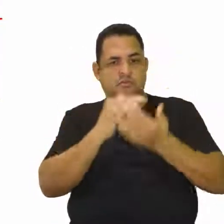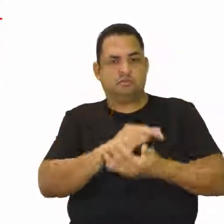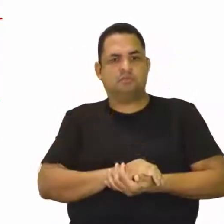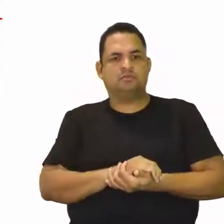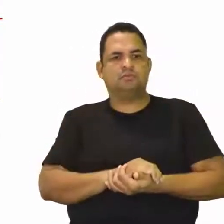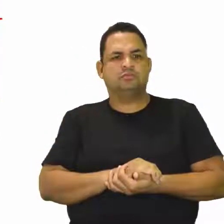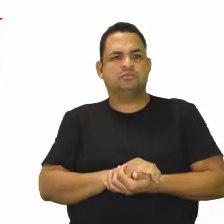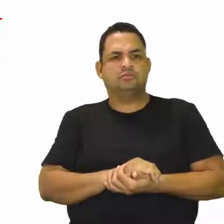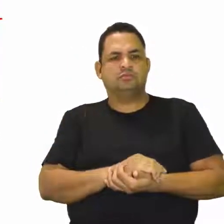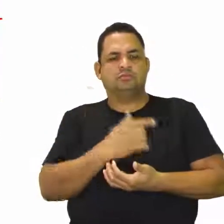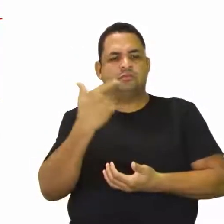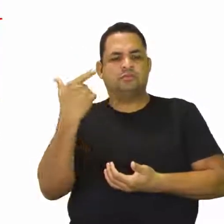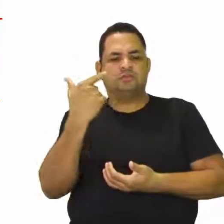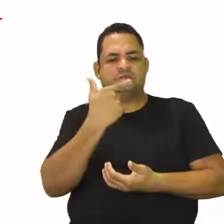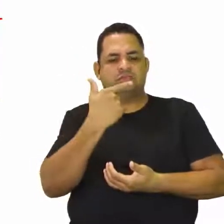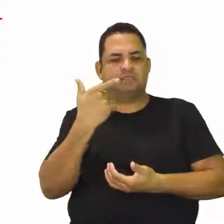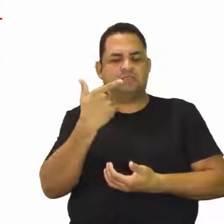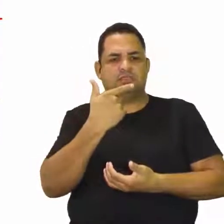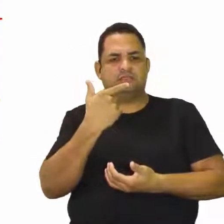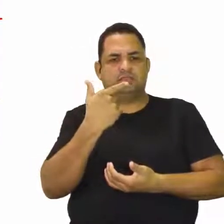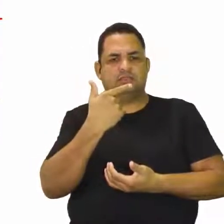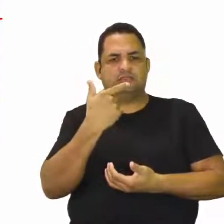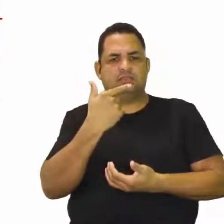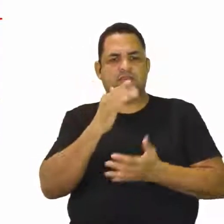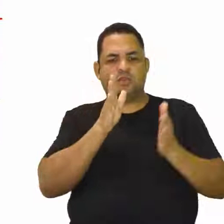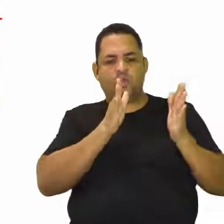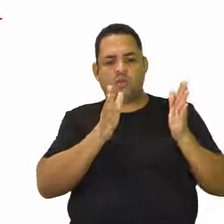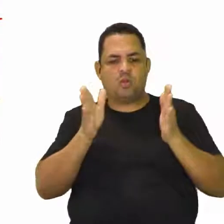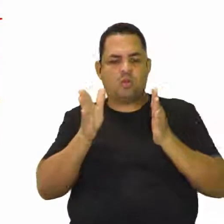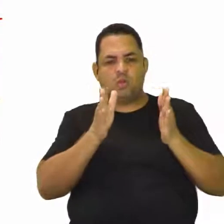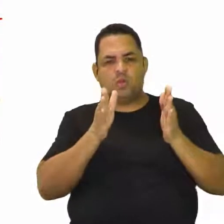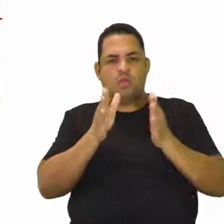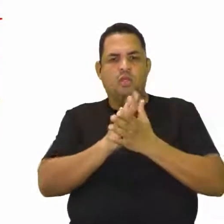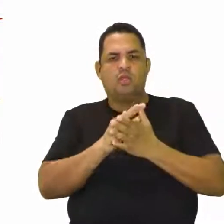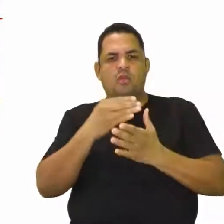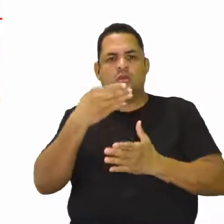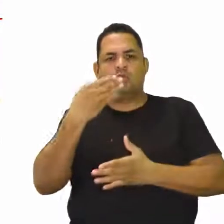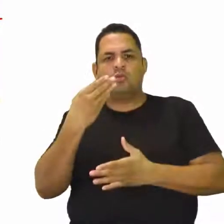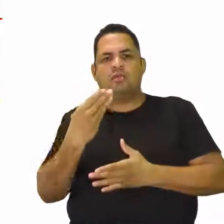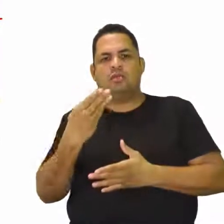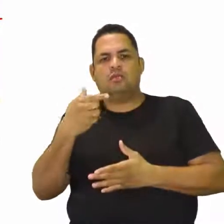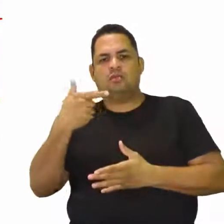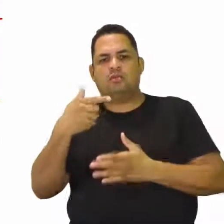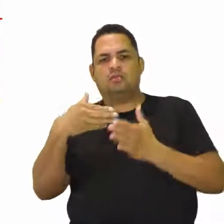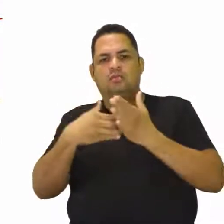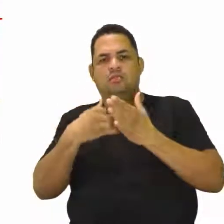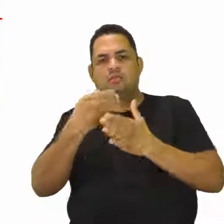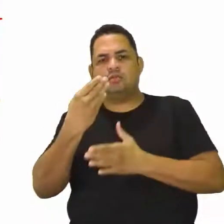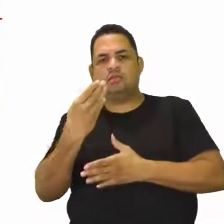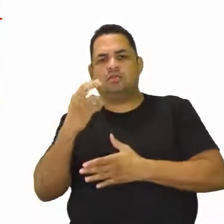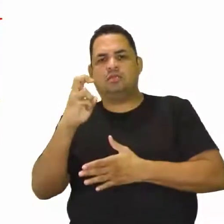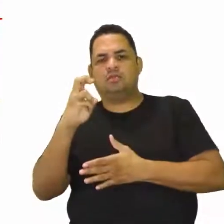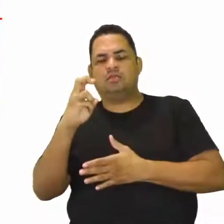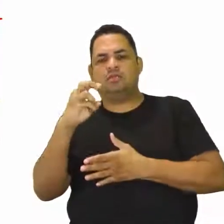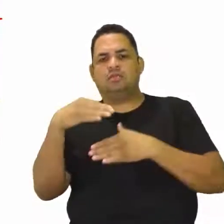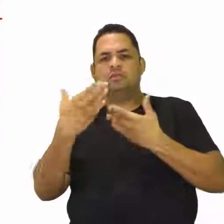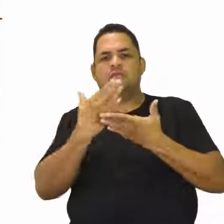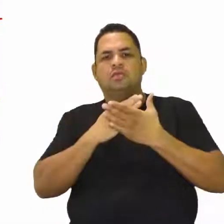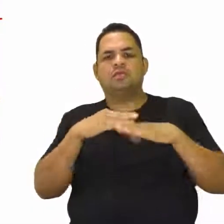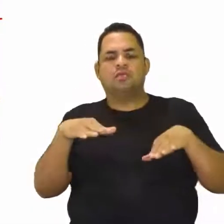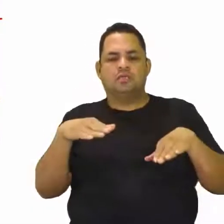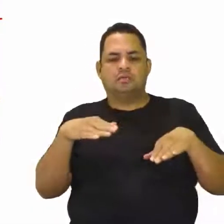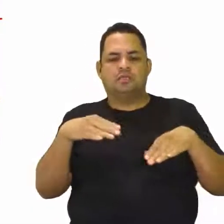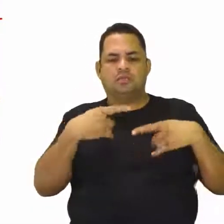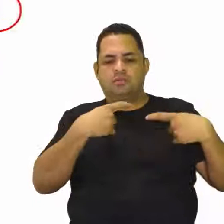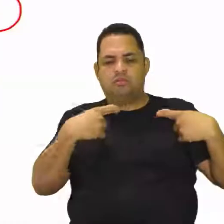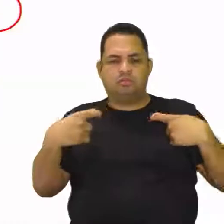ó. A segunda fase é de 42 a 45. 45 já é o término da